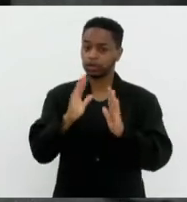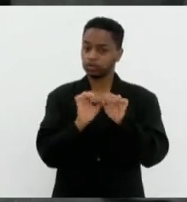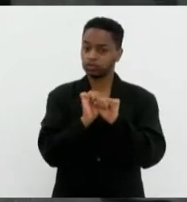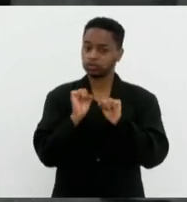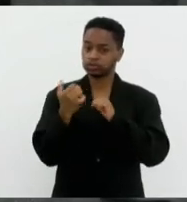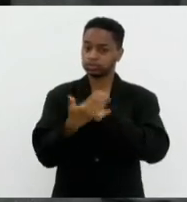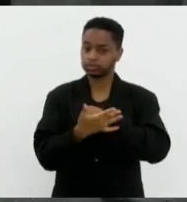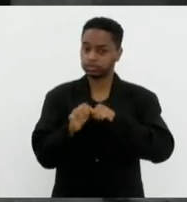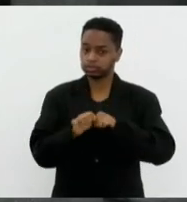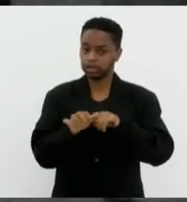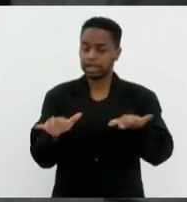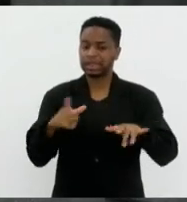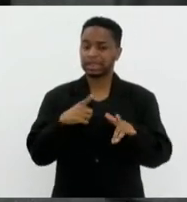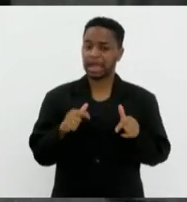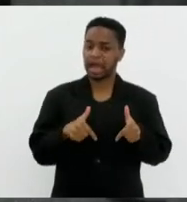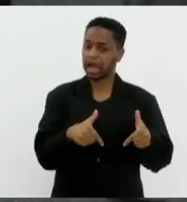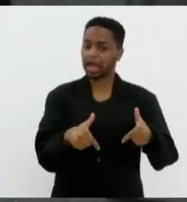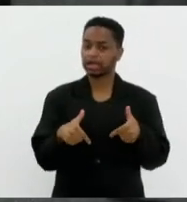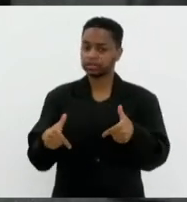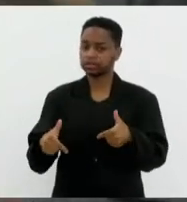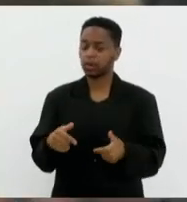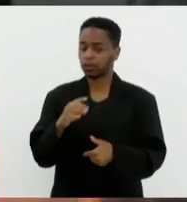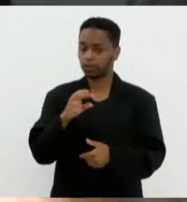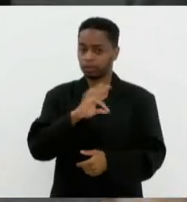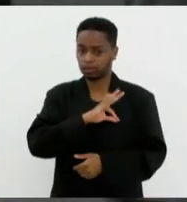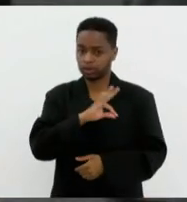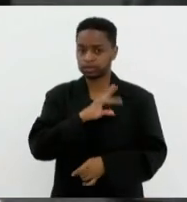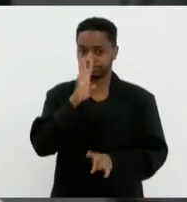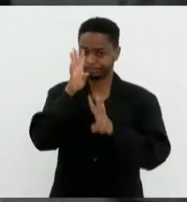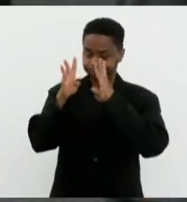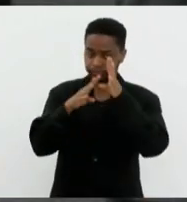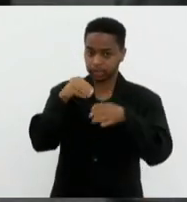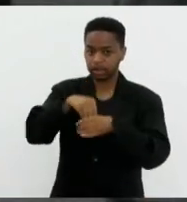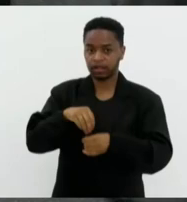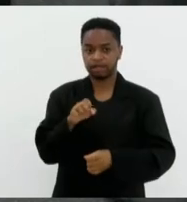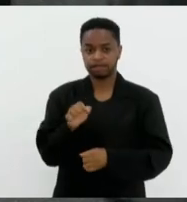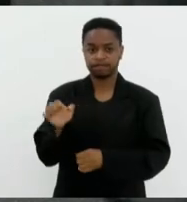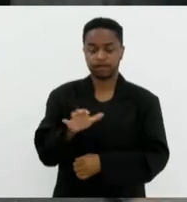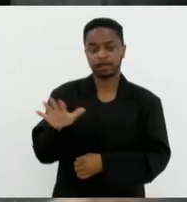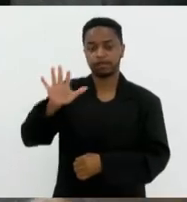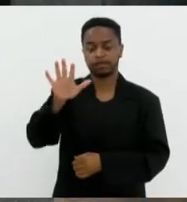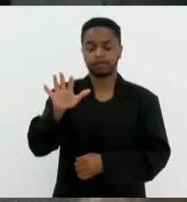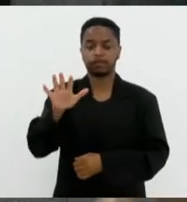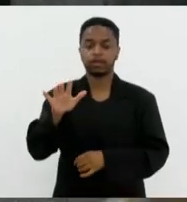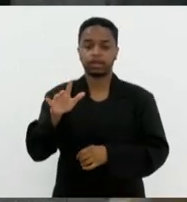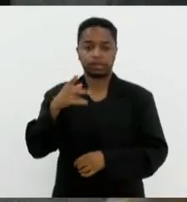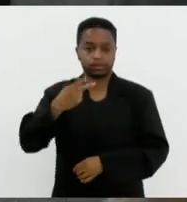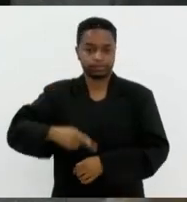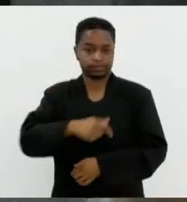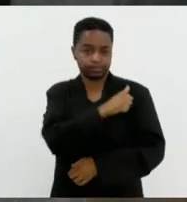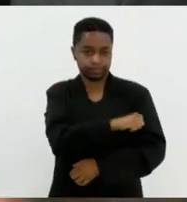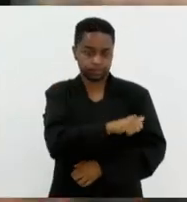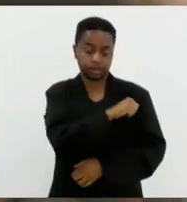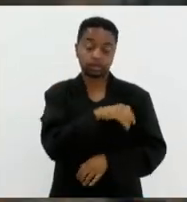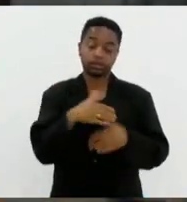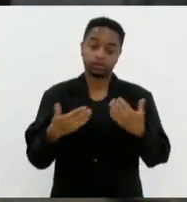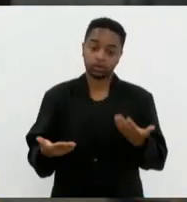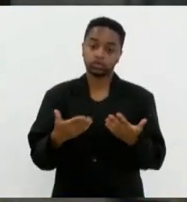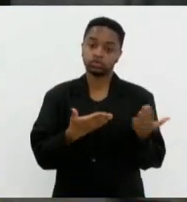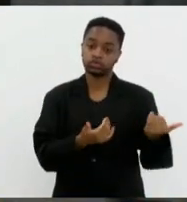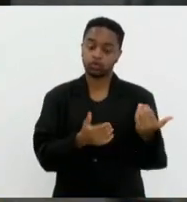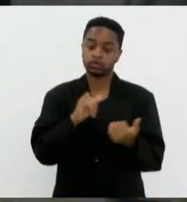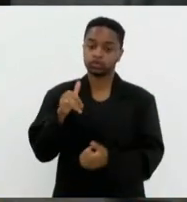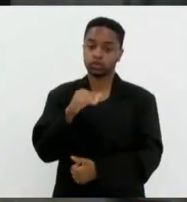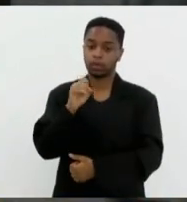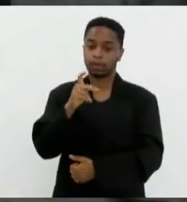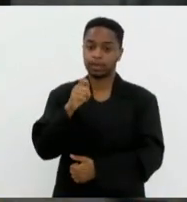onde ações policiais ocorreram cotidianamente nas favelas e periferias do Rio de Janeiro, e o jovem João Pedro